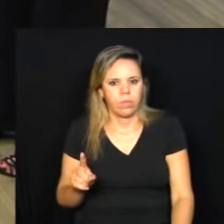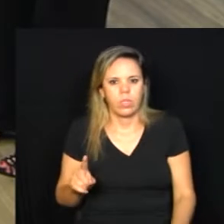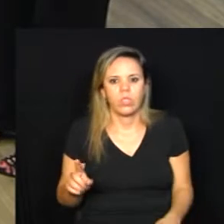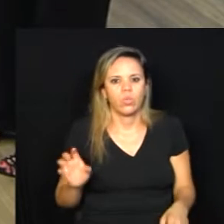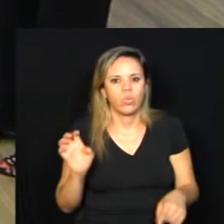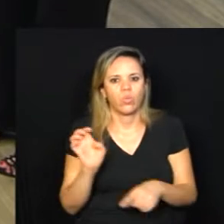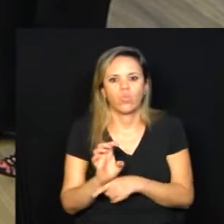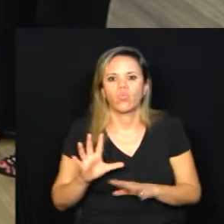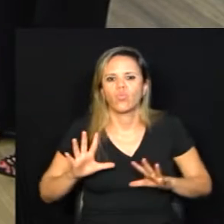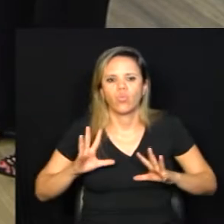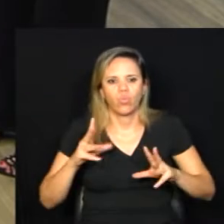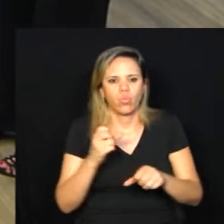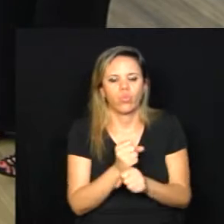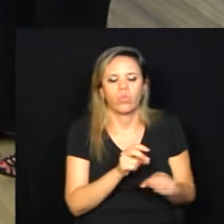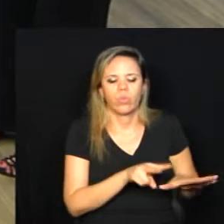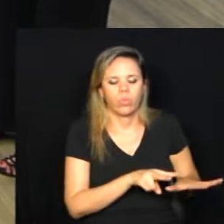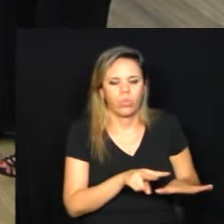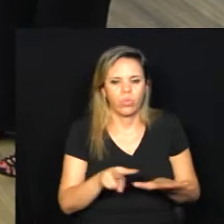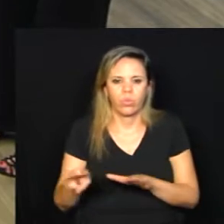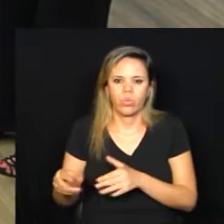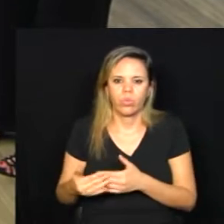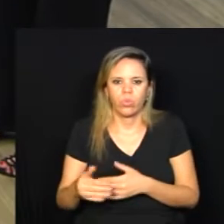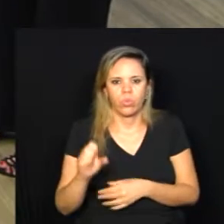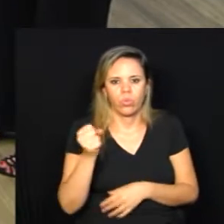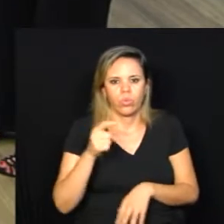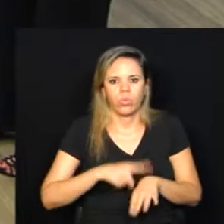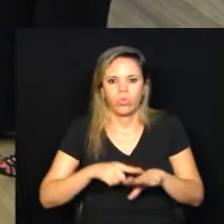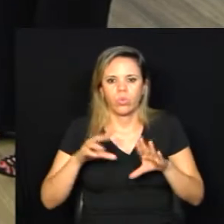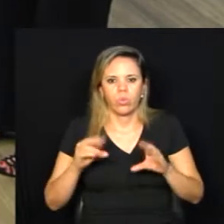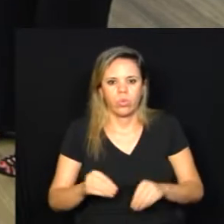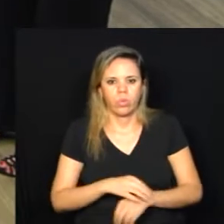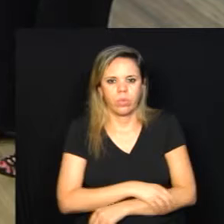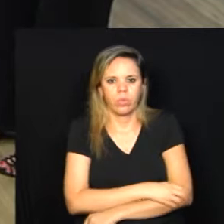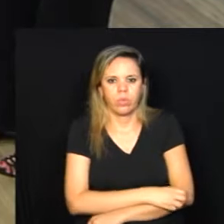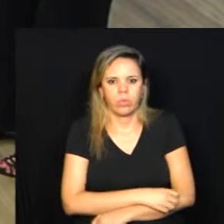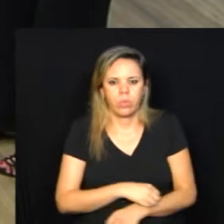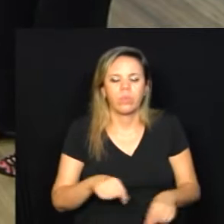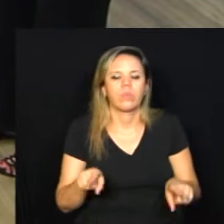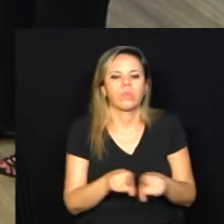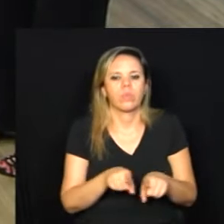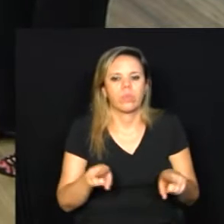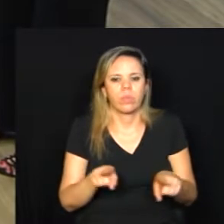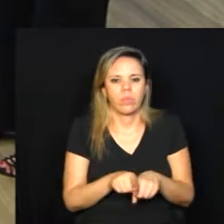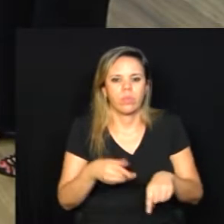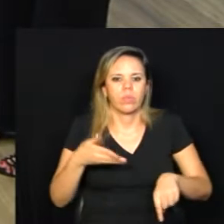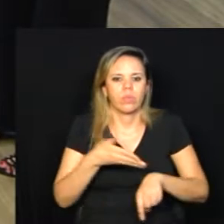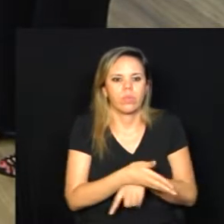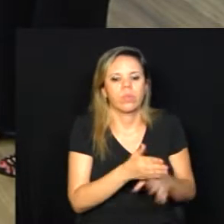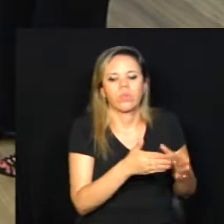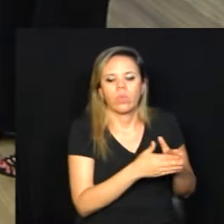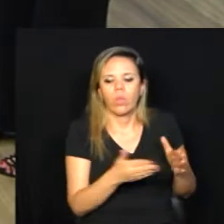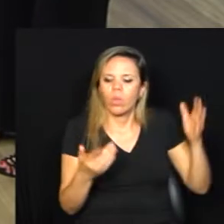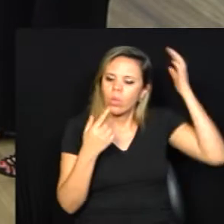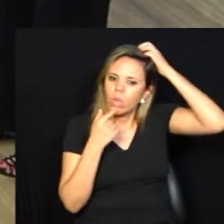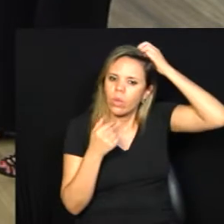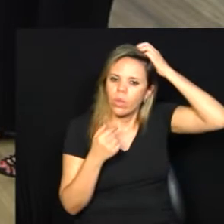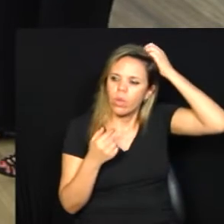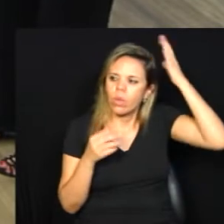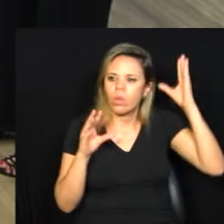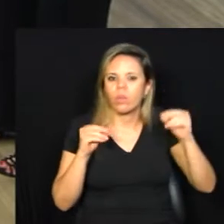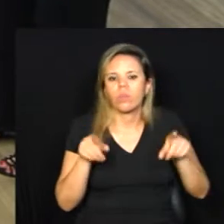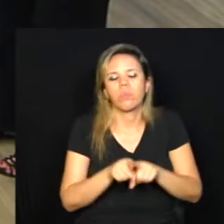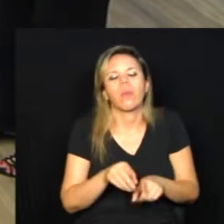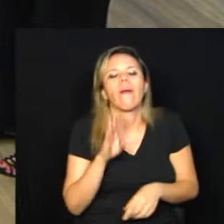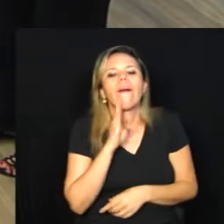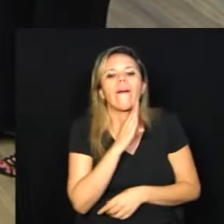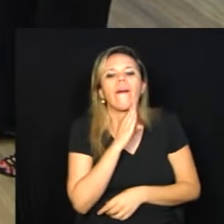estado no meio da semana, a partir das 8 da noite, também entra na fase vermelha, ou seja,